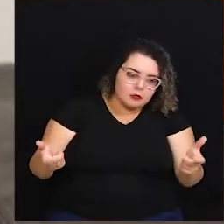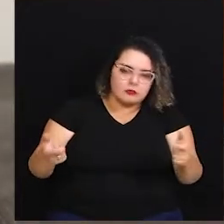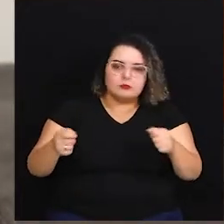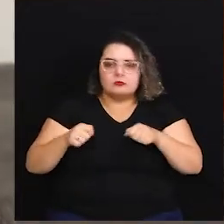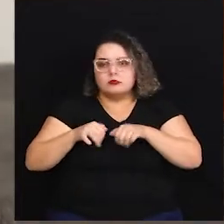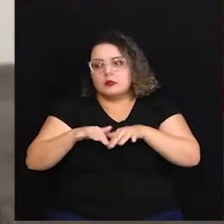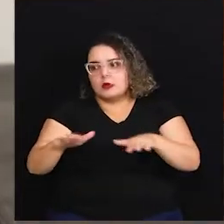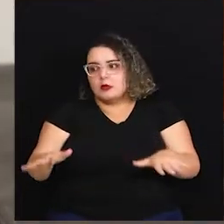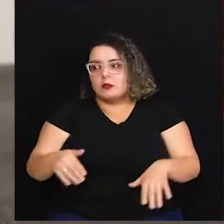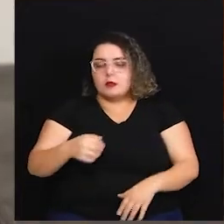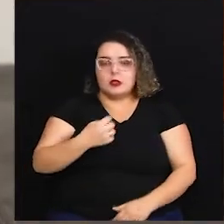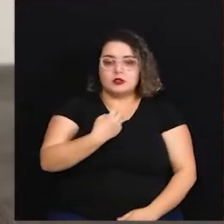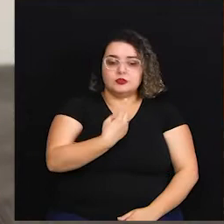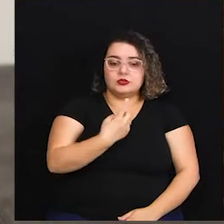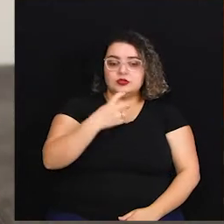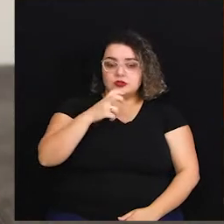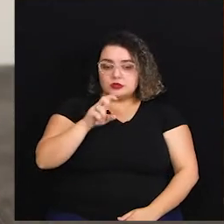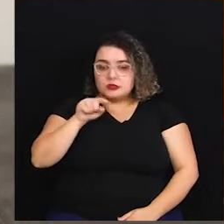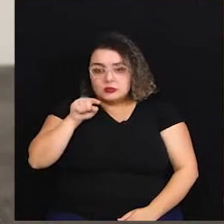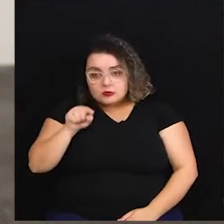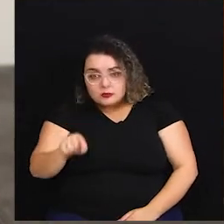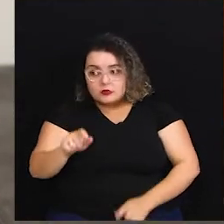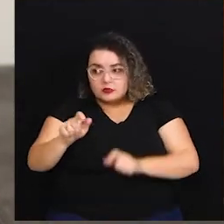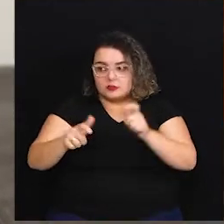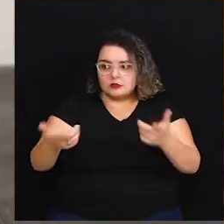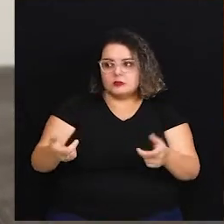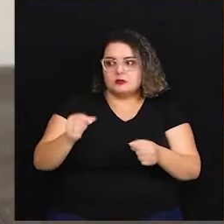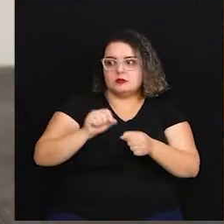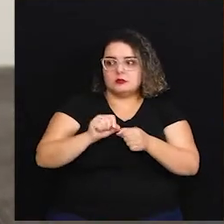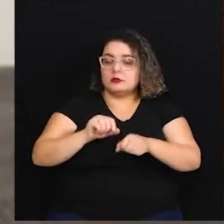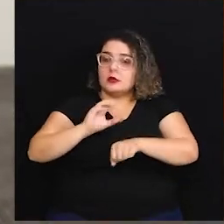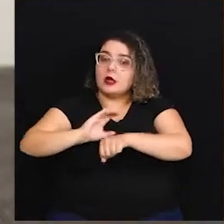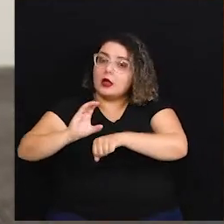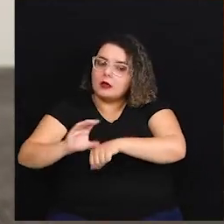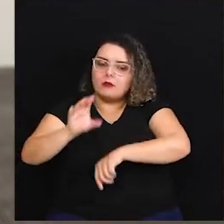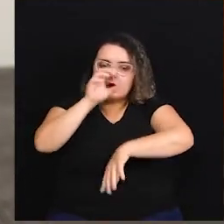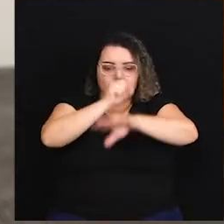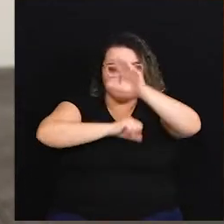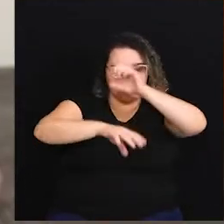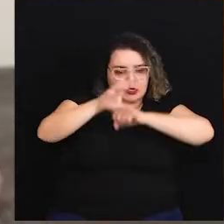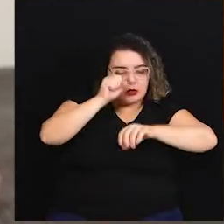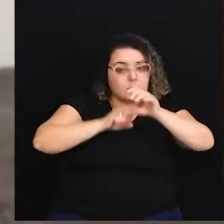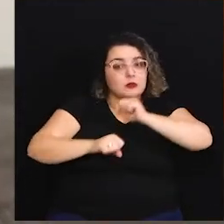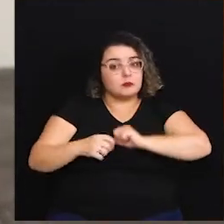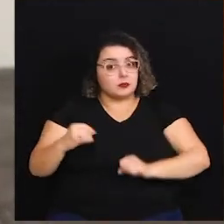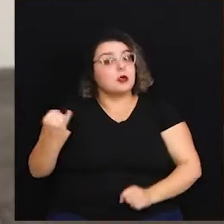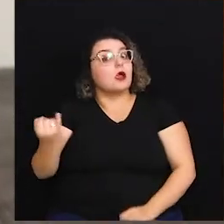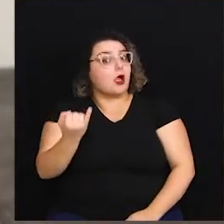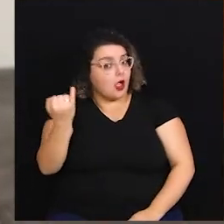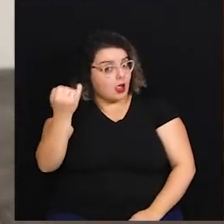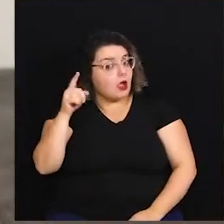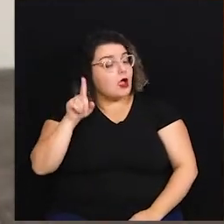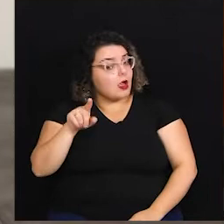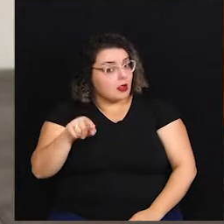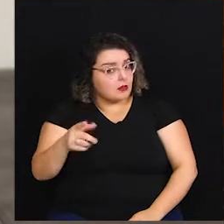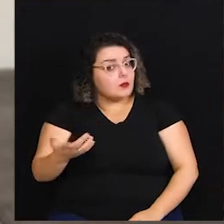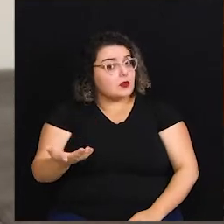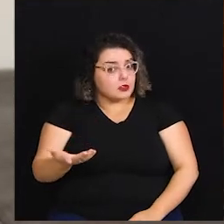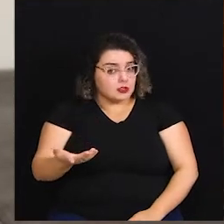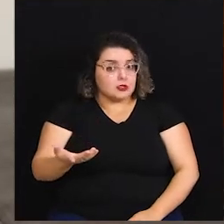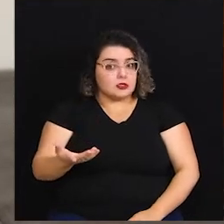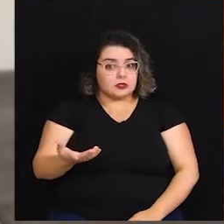maior, uma feira que abrangia mais de 15 mil pessoas. Então, aí você vai fazendo cursos, você vai aprendendo, porque isso é muito